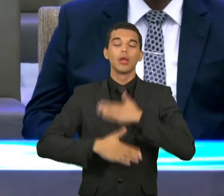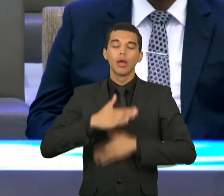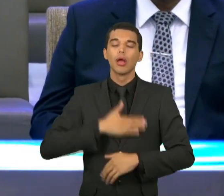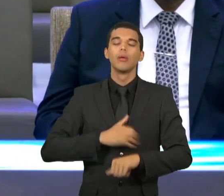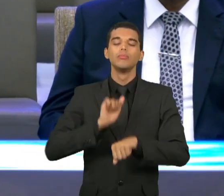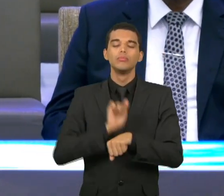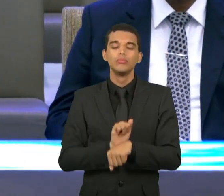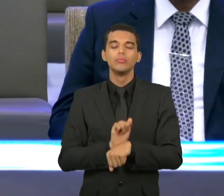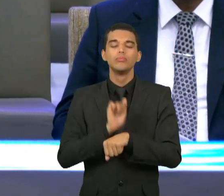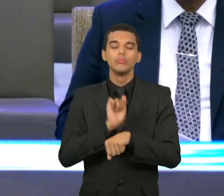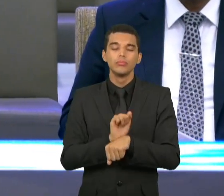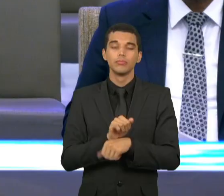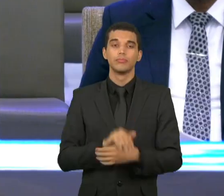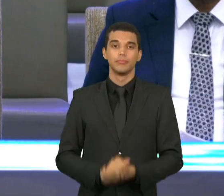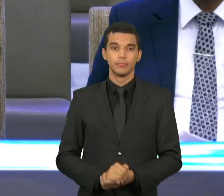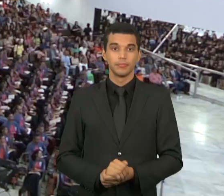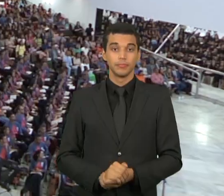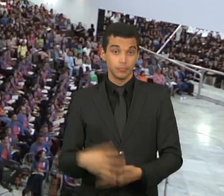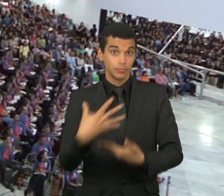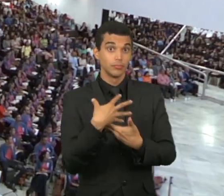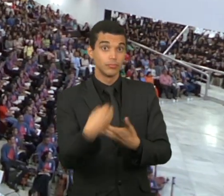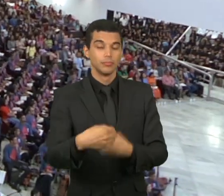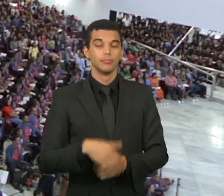Diga comigo: meu propósito.